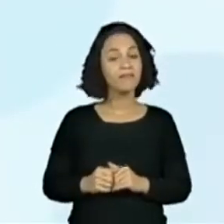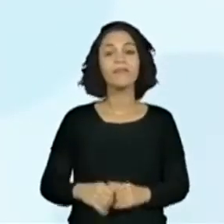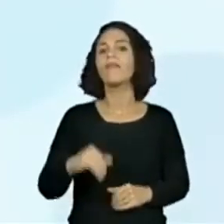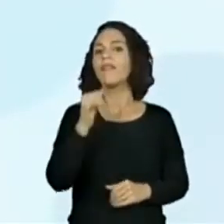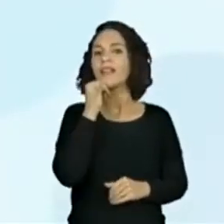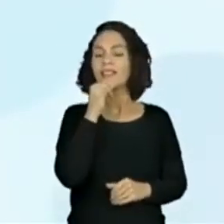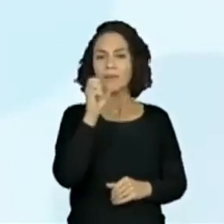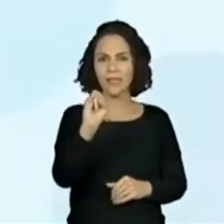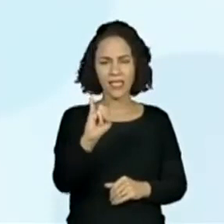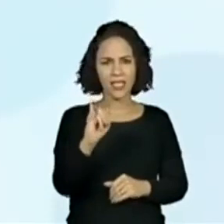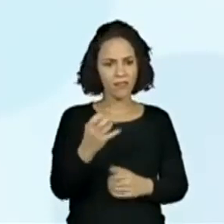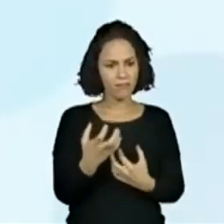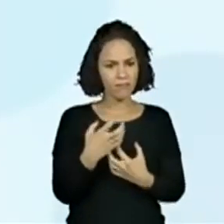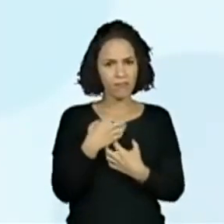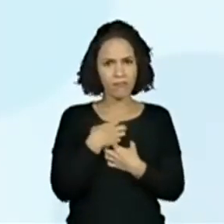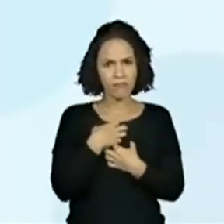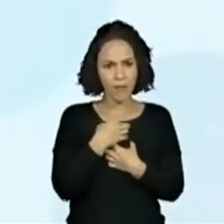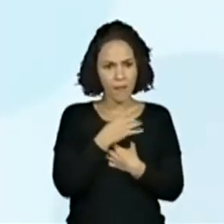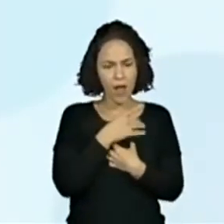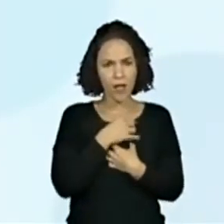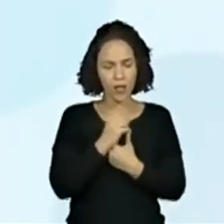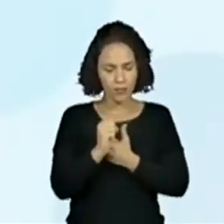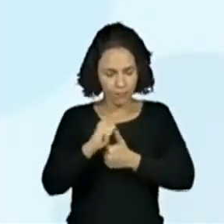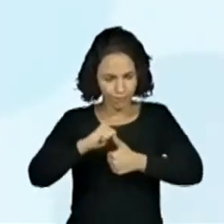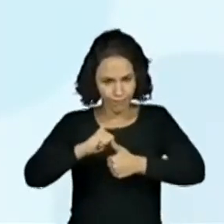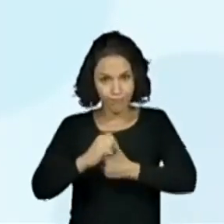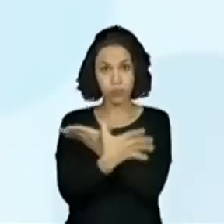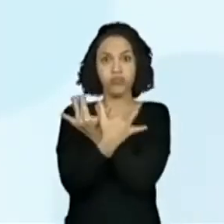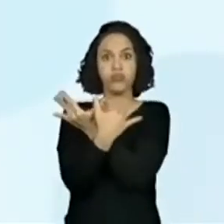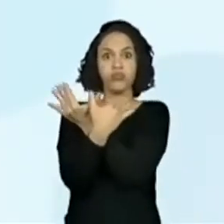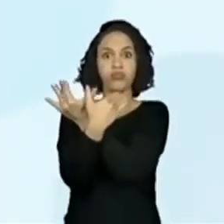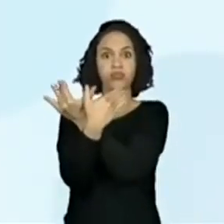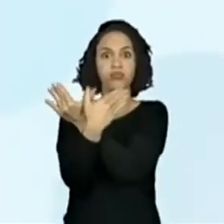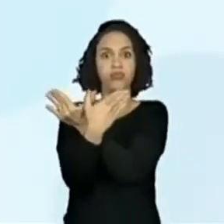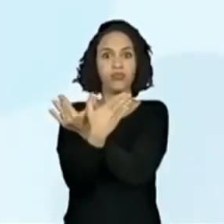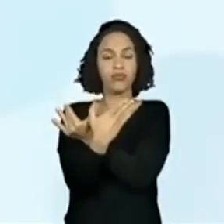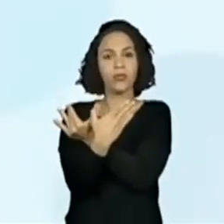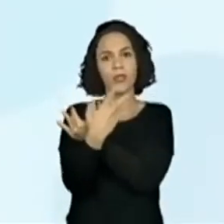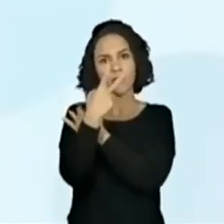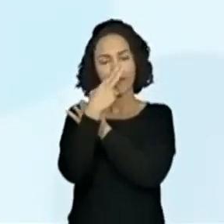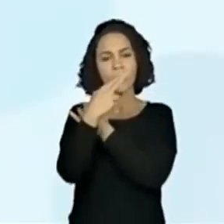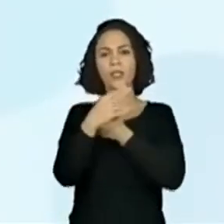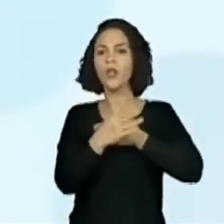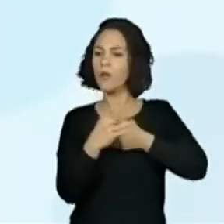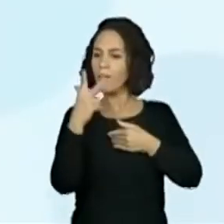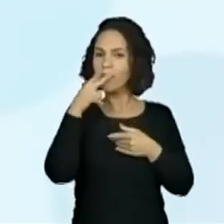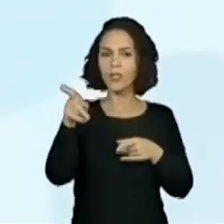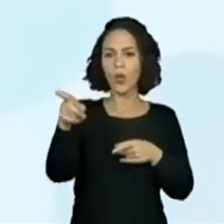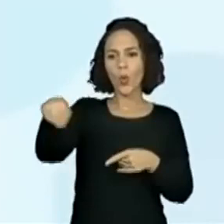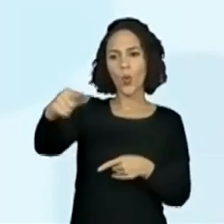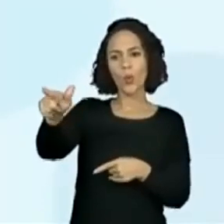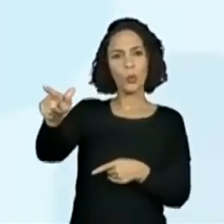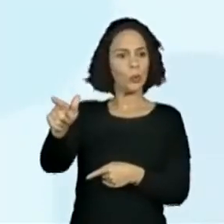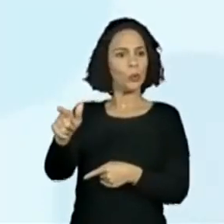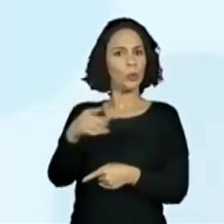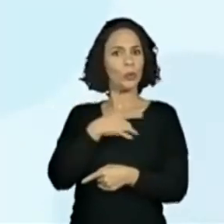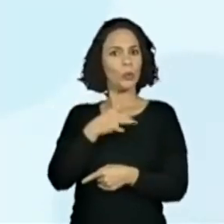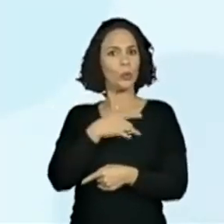Quando ameaçada, abre as asas de repente, revelando enormes olhos e empina o corpo.